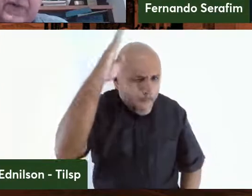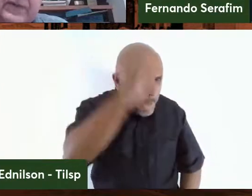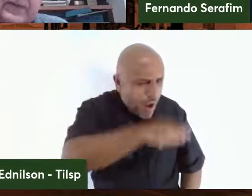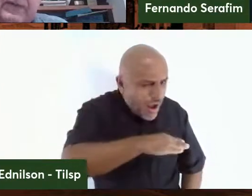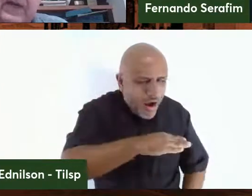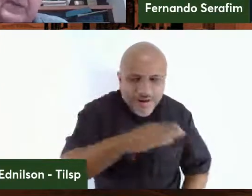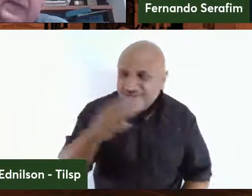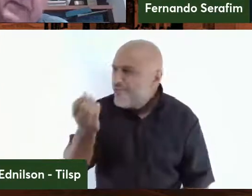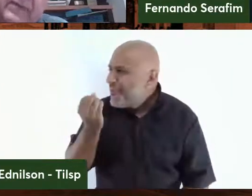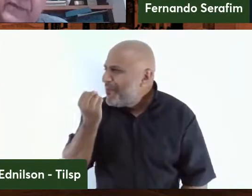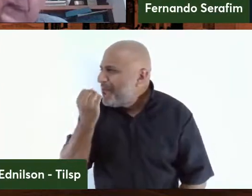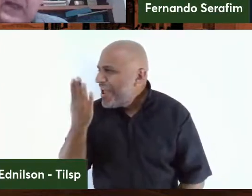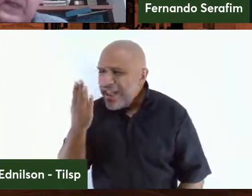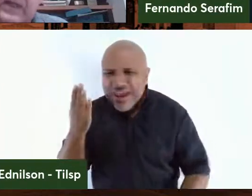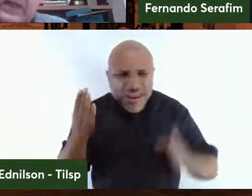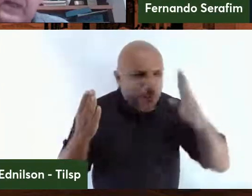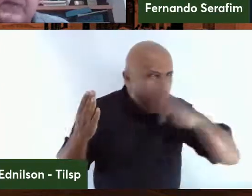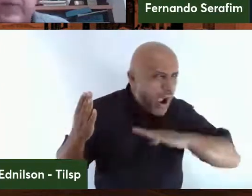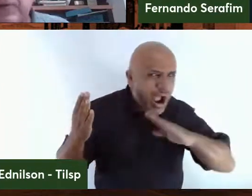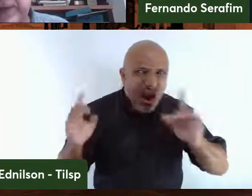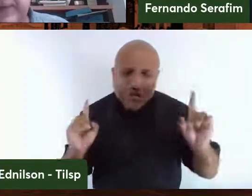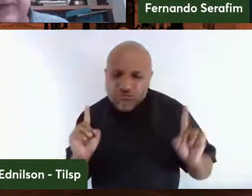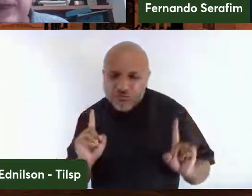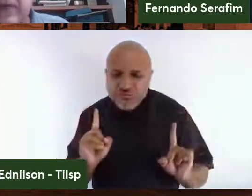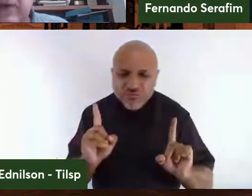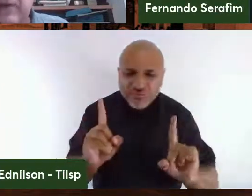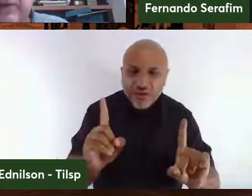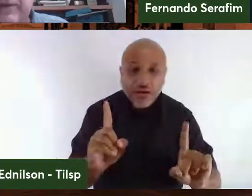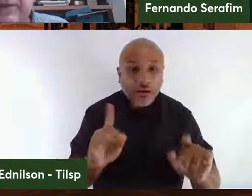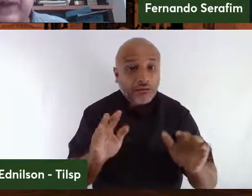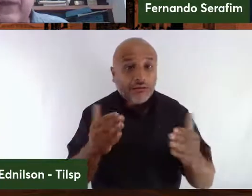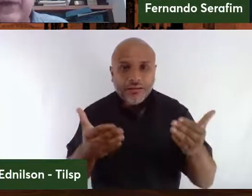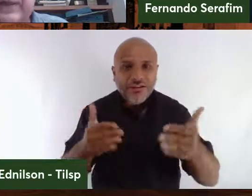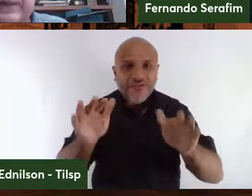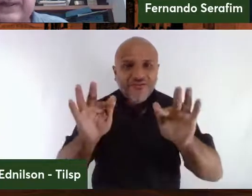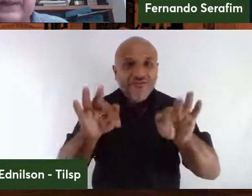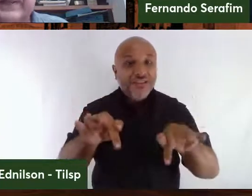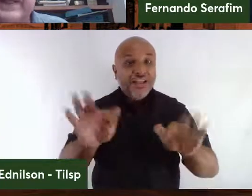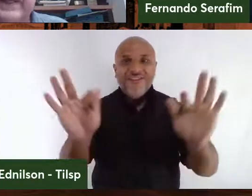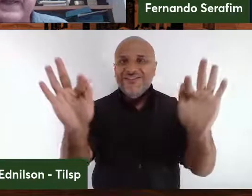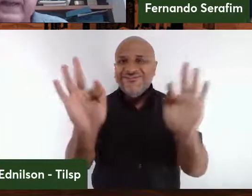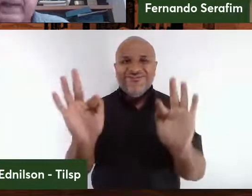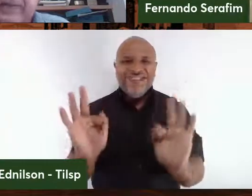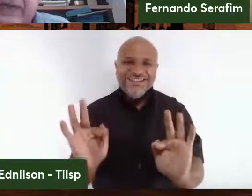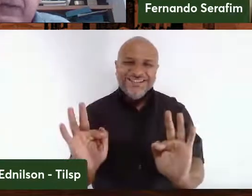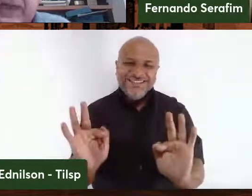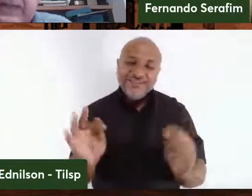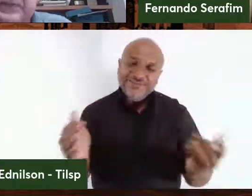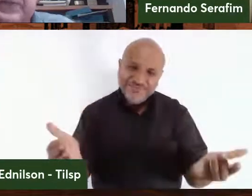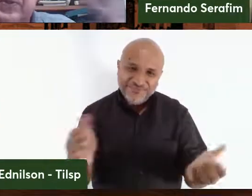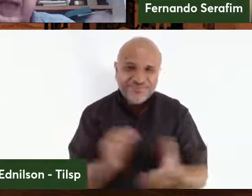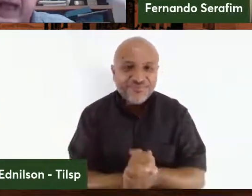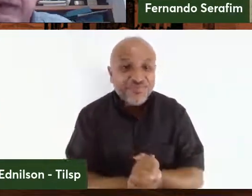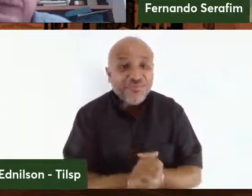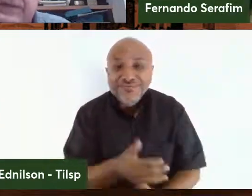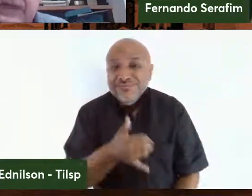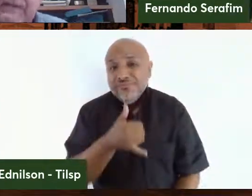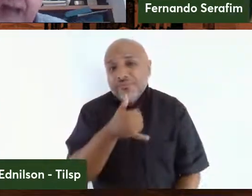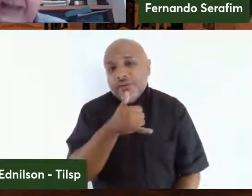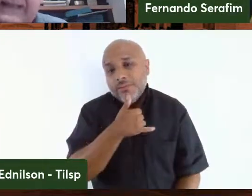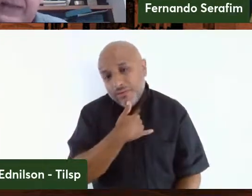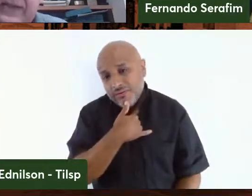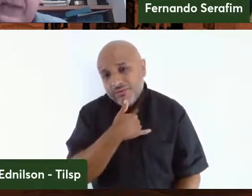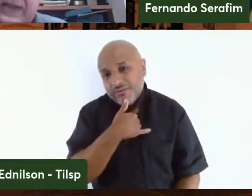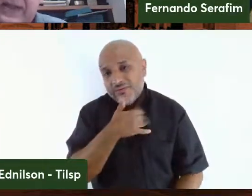os bons, os maus, tem geralmente um final feliz, né, para não decepcionar, vamos